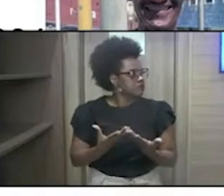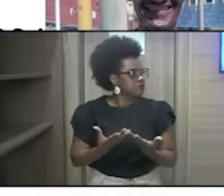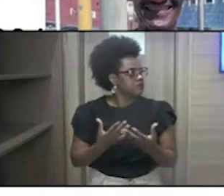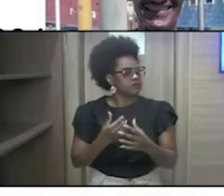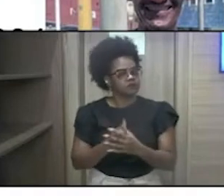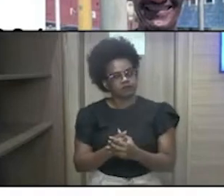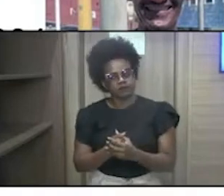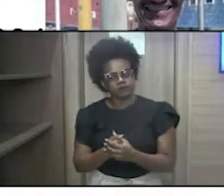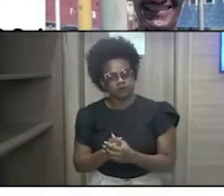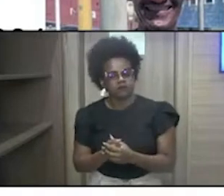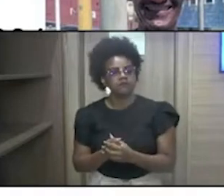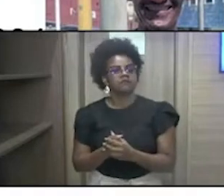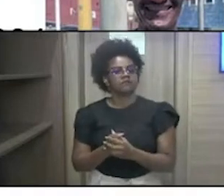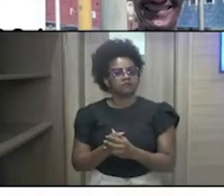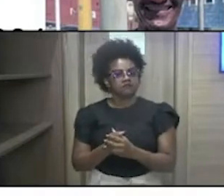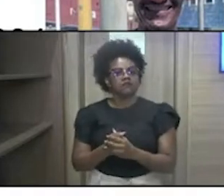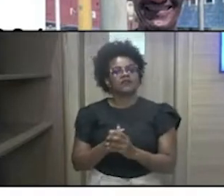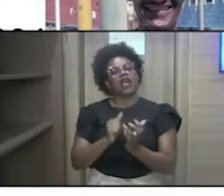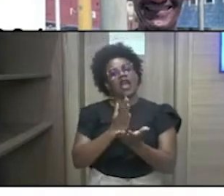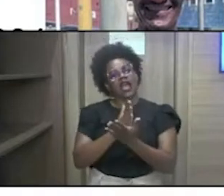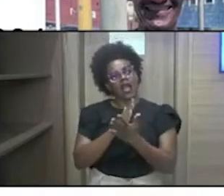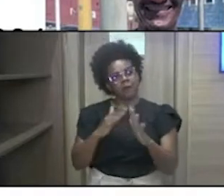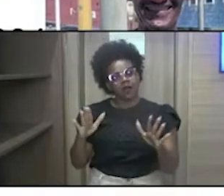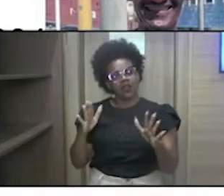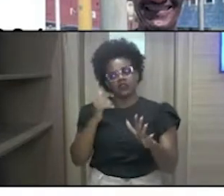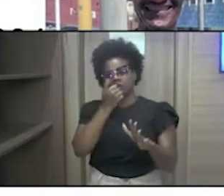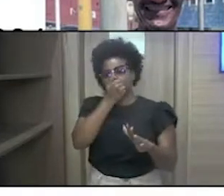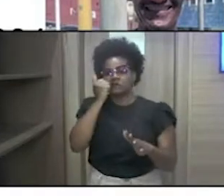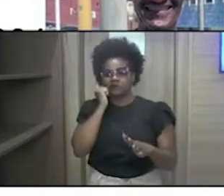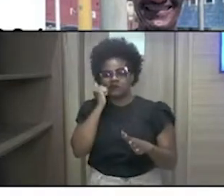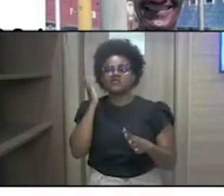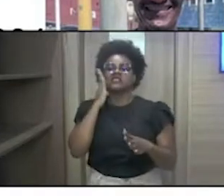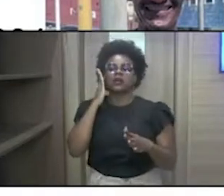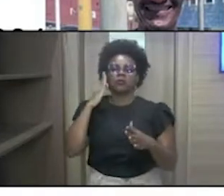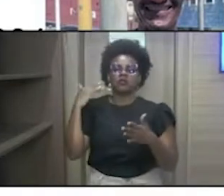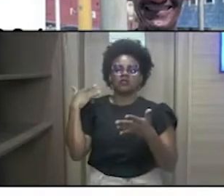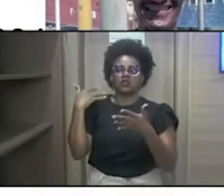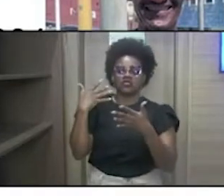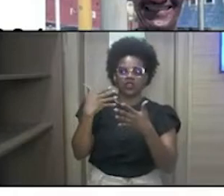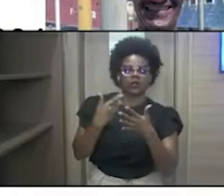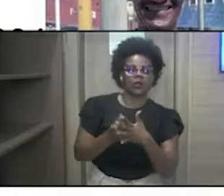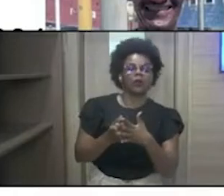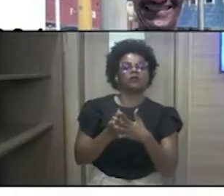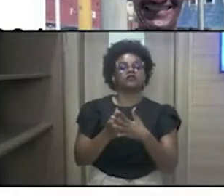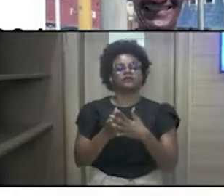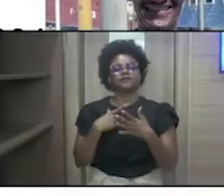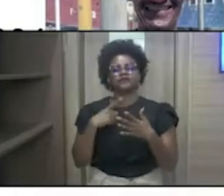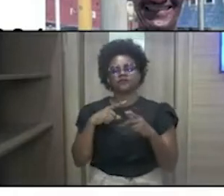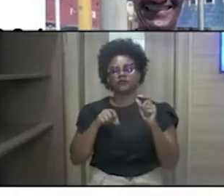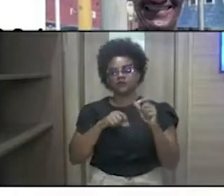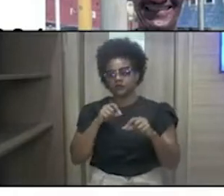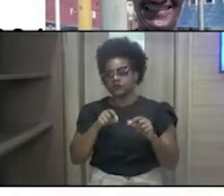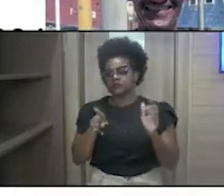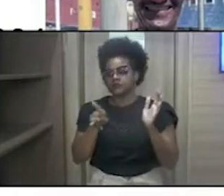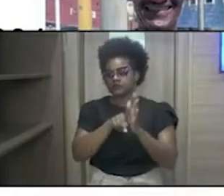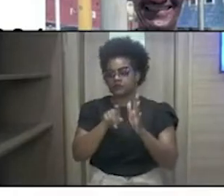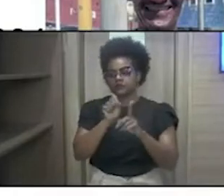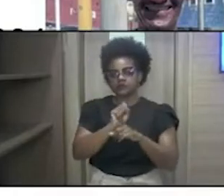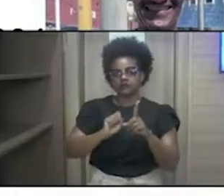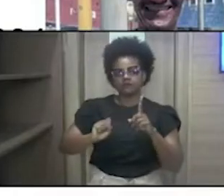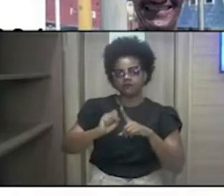com essa mutilação. Então, nós vamos falar, portanto, de trajetórias de mutilação que tem a ver com posição social